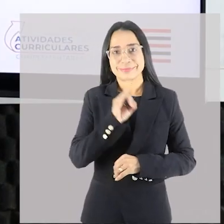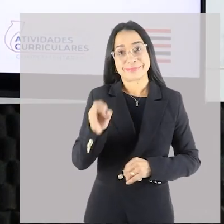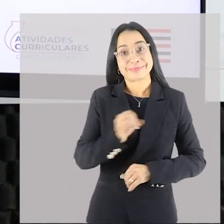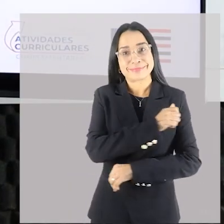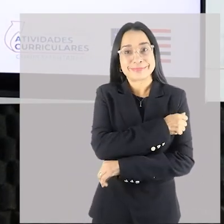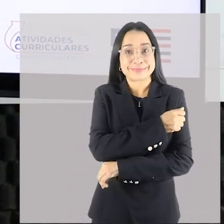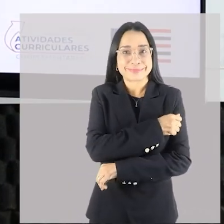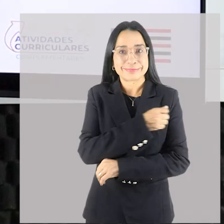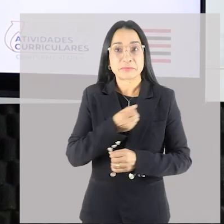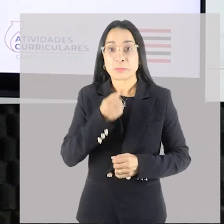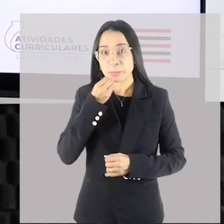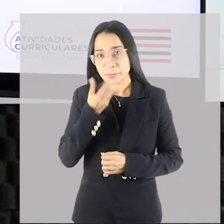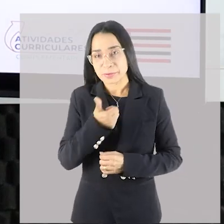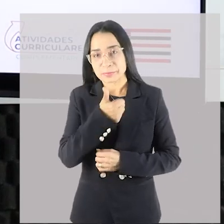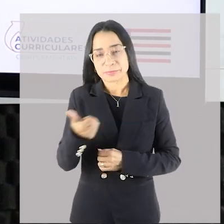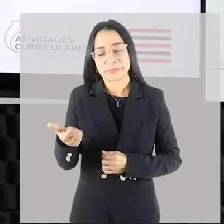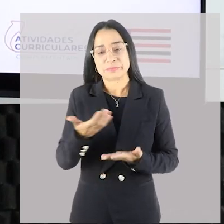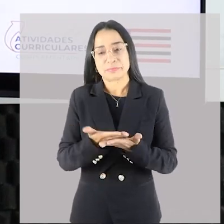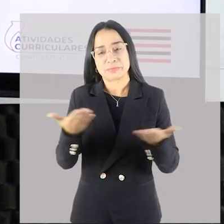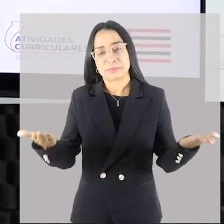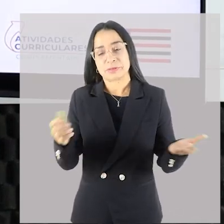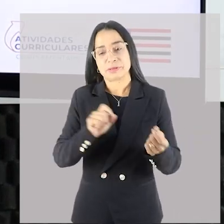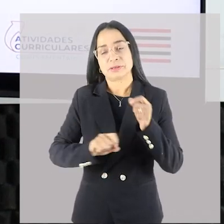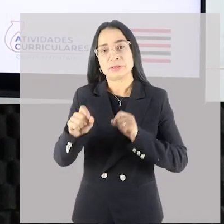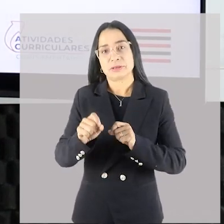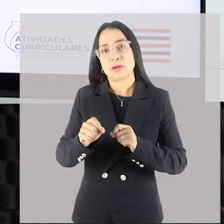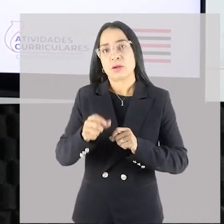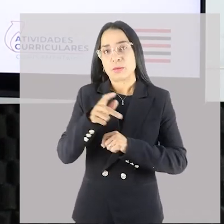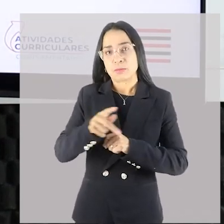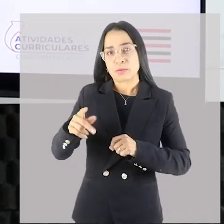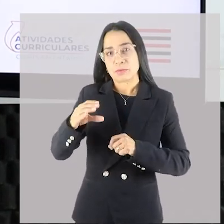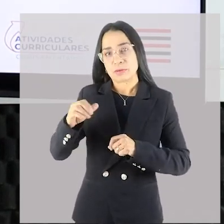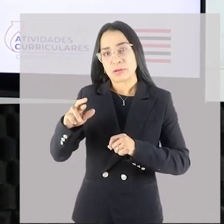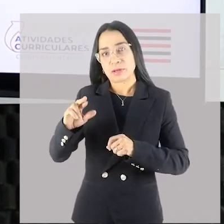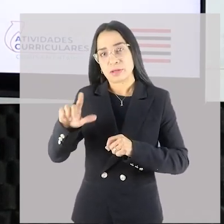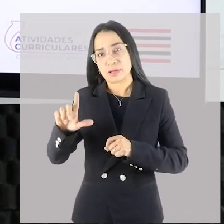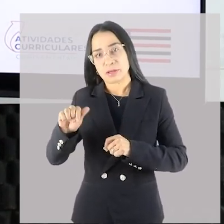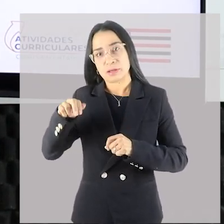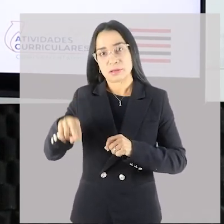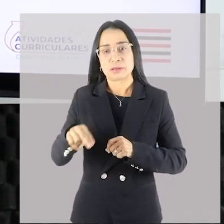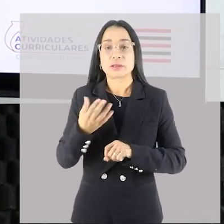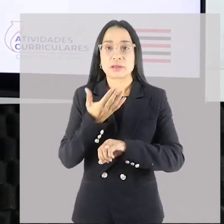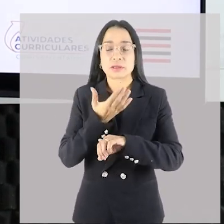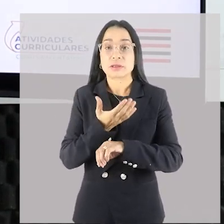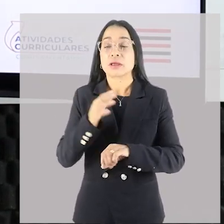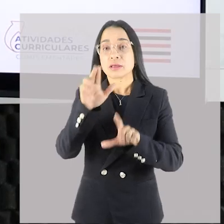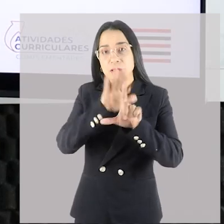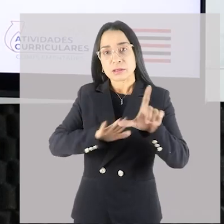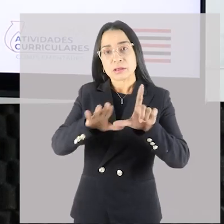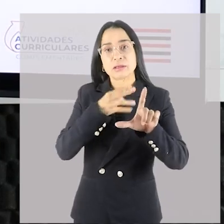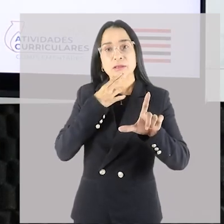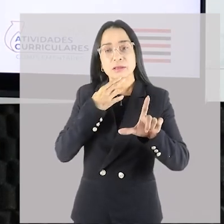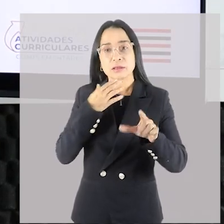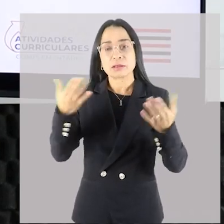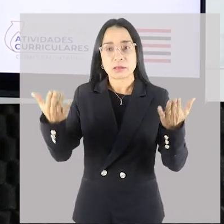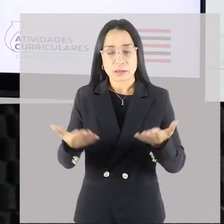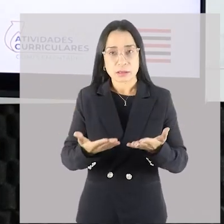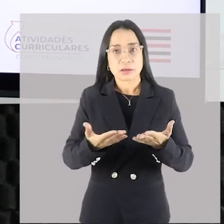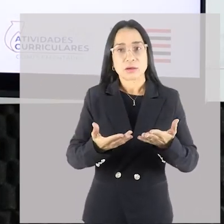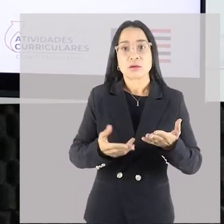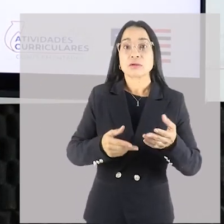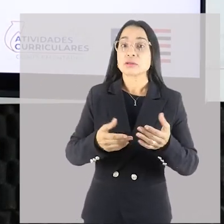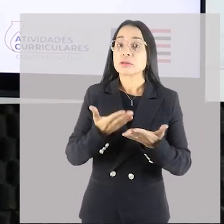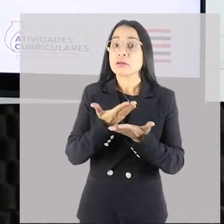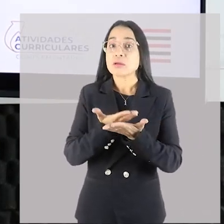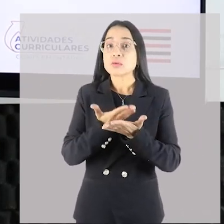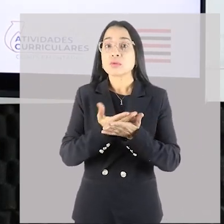Olá, meus amados, tudo bem com vocês? Sou o professor Carlos Ancena, aqui da plataforma Gonçalves Dias, e na aula de hoje a gente vai estar falando sobre Jogos Olímpicos, tá